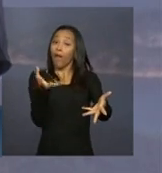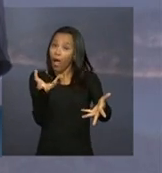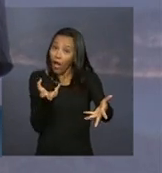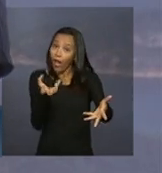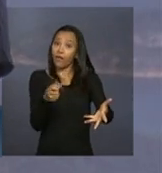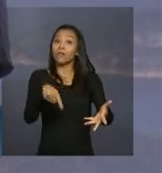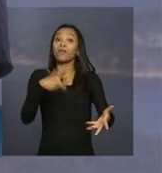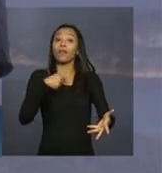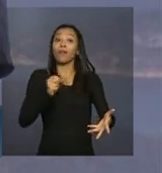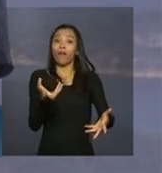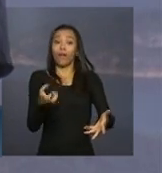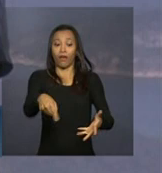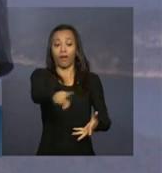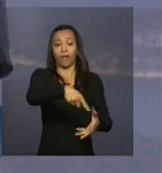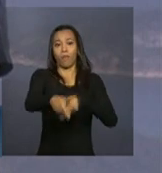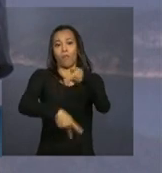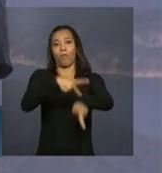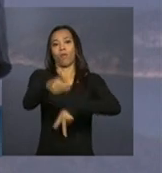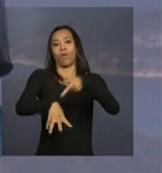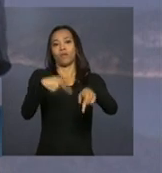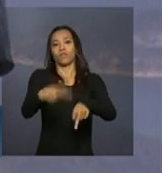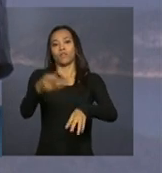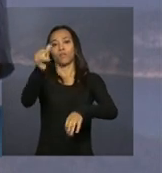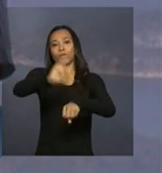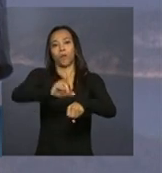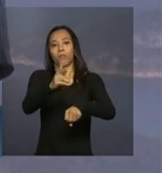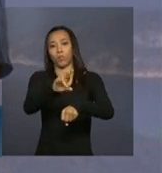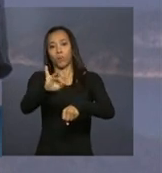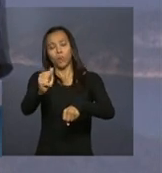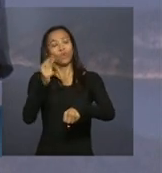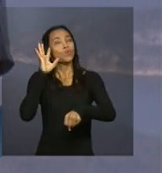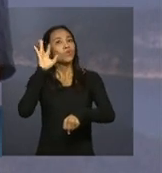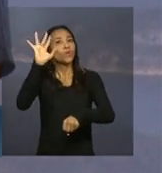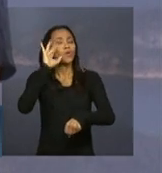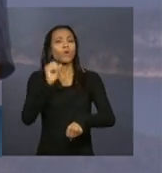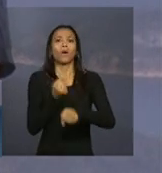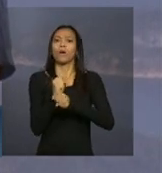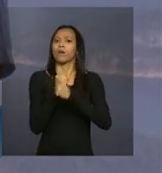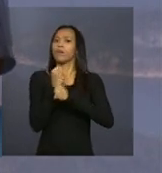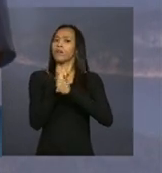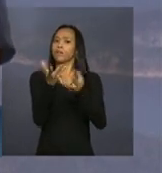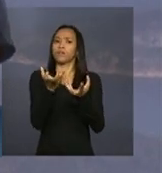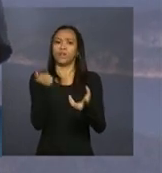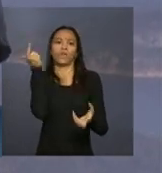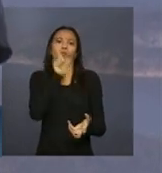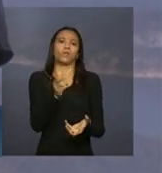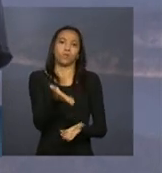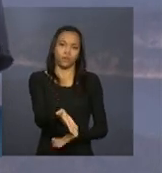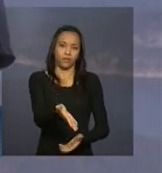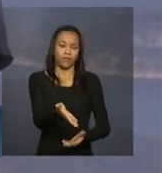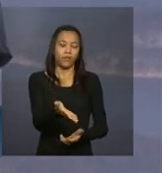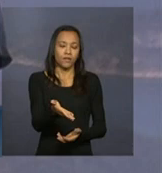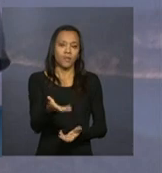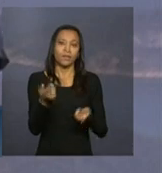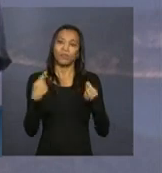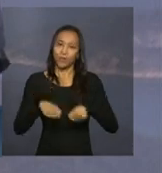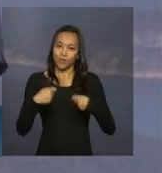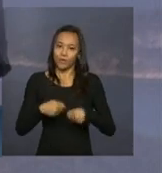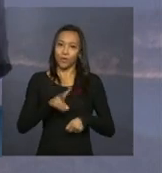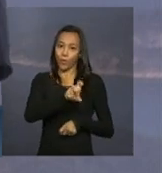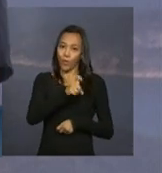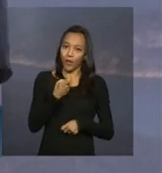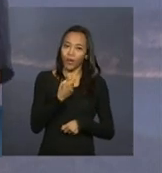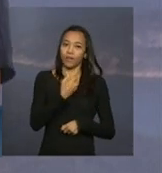do Rio sonhou e desse Estado sonhou durante muitos anos e que precisou. O ex-governador